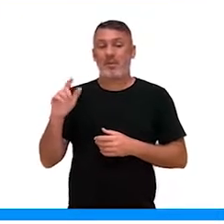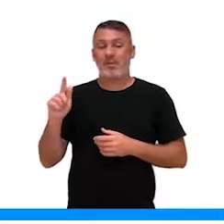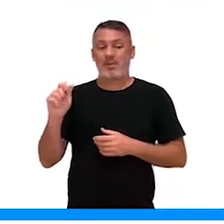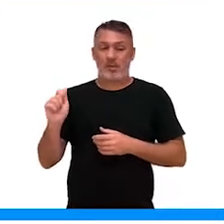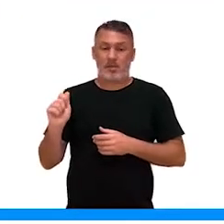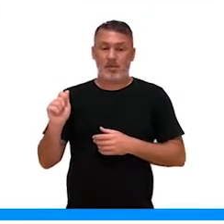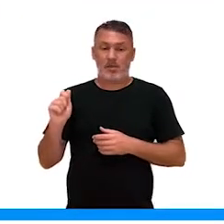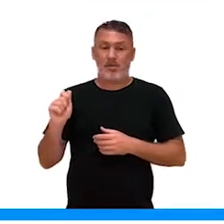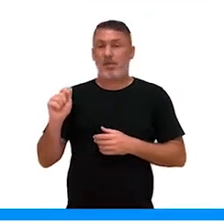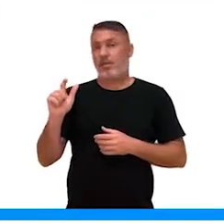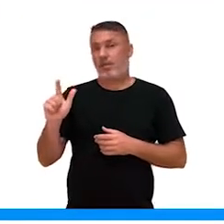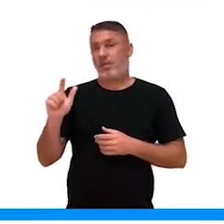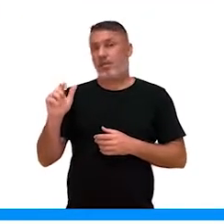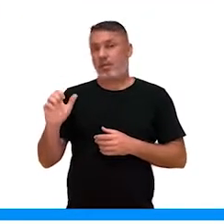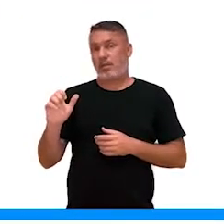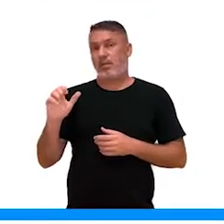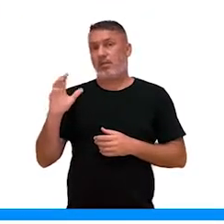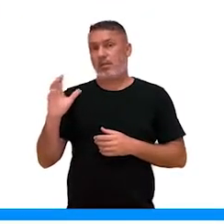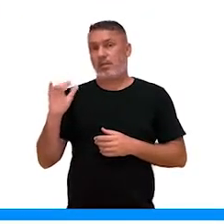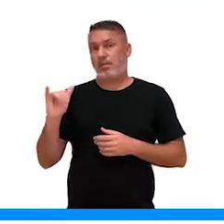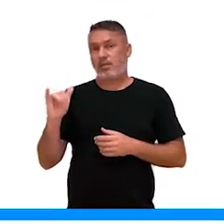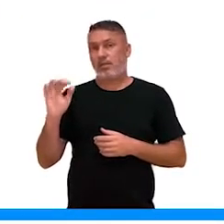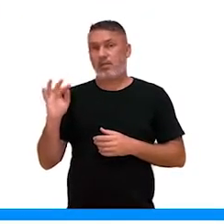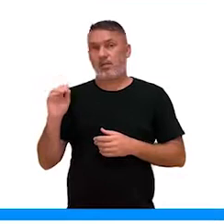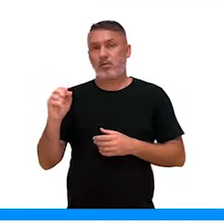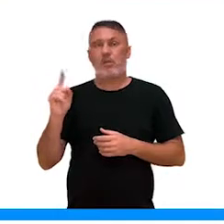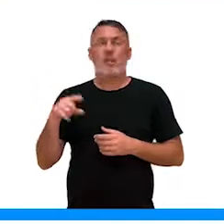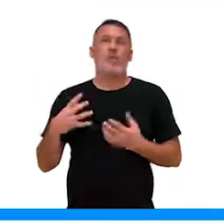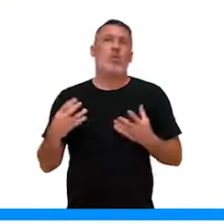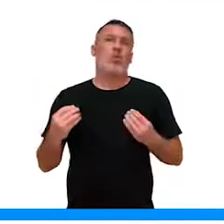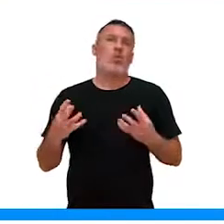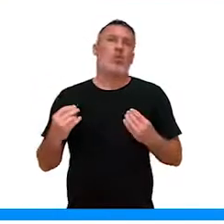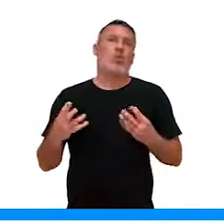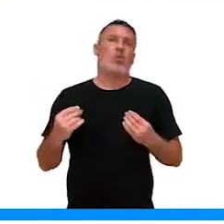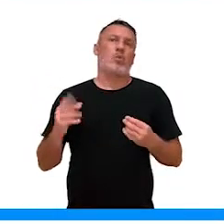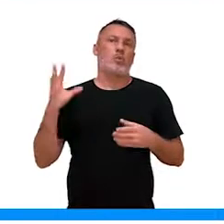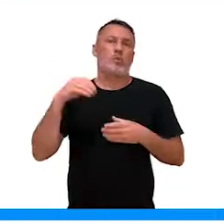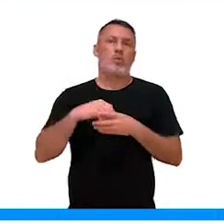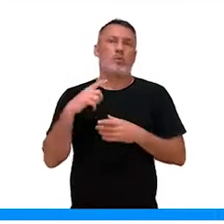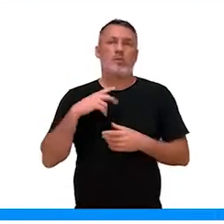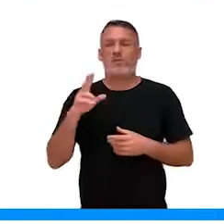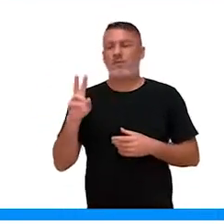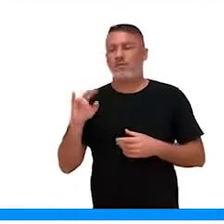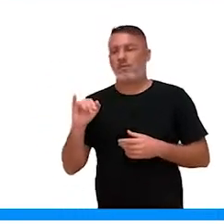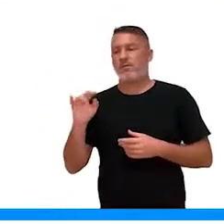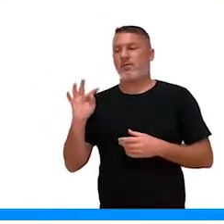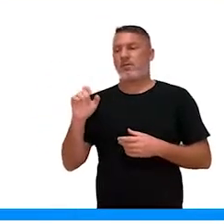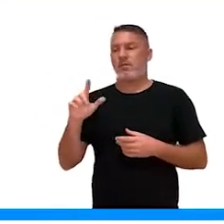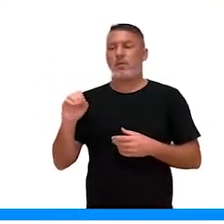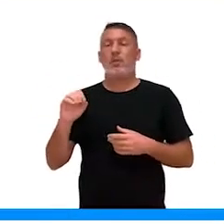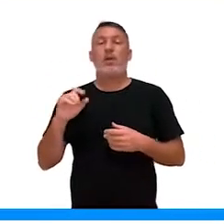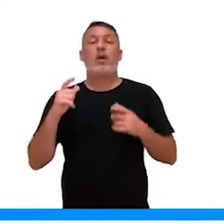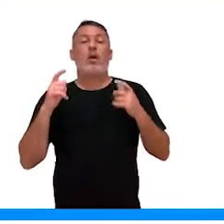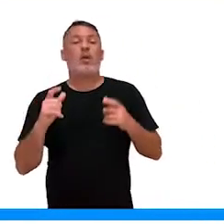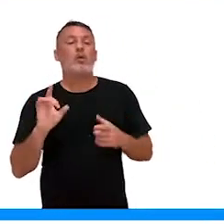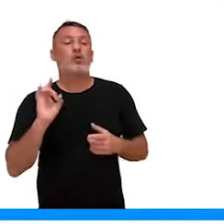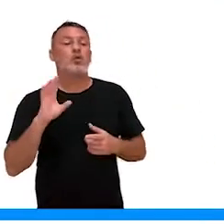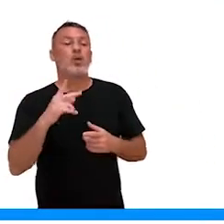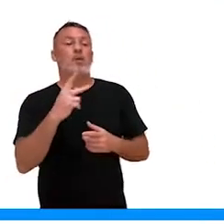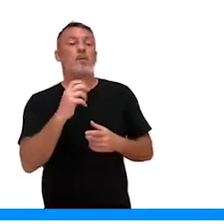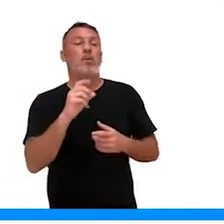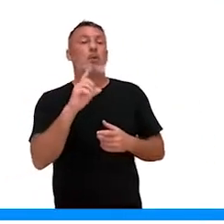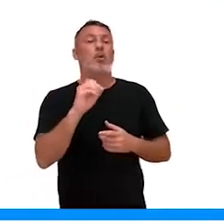Os megalécitos, mega porque tem muito, são ovos que têm uma quantidade muito grande de vitelo, que são